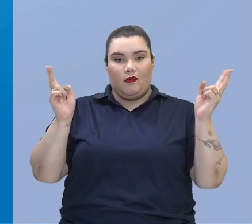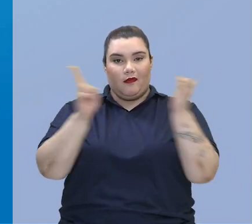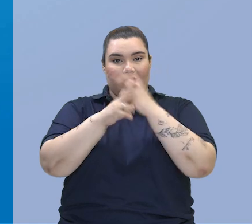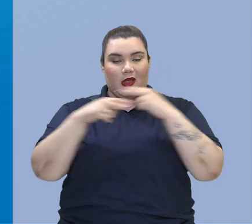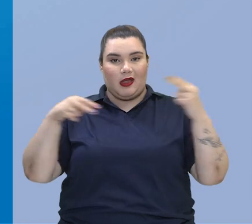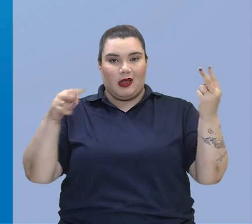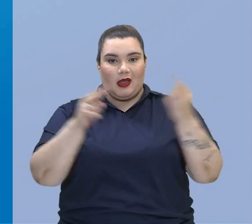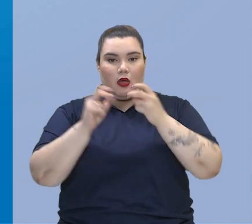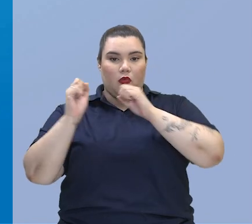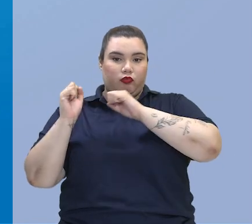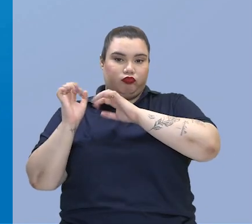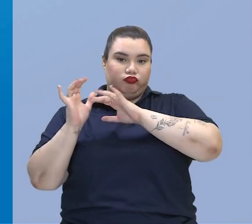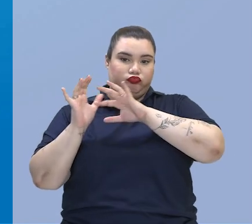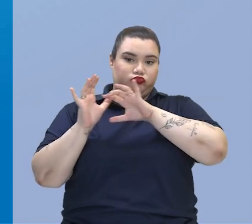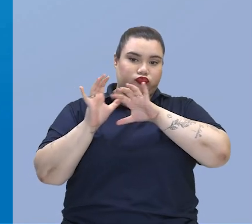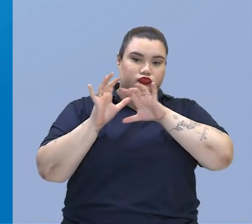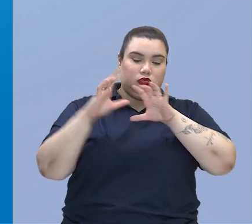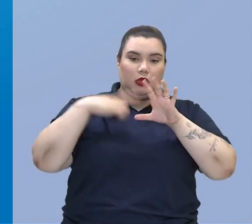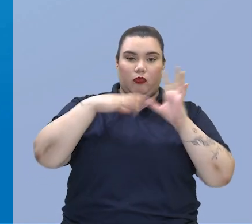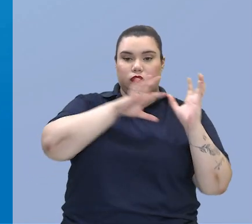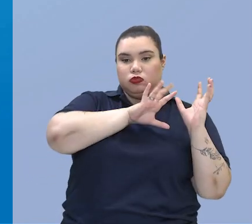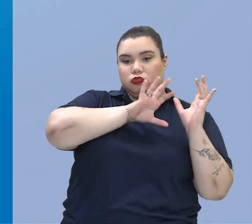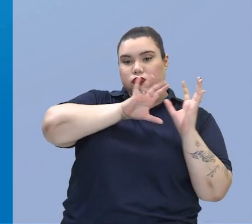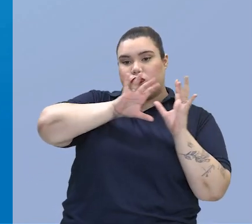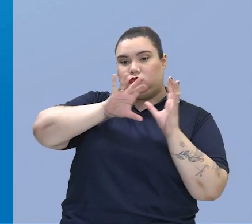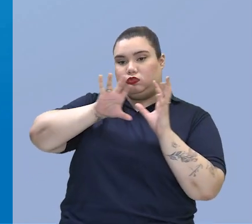essa umidade para o continente.